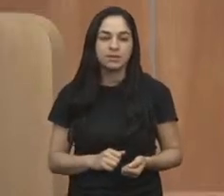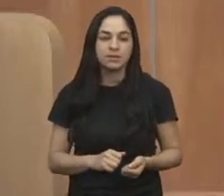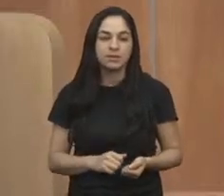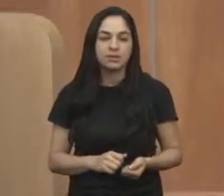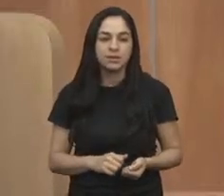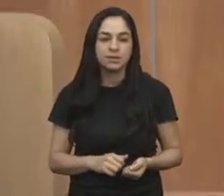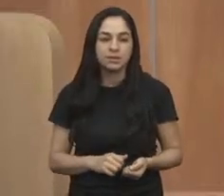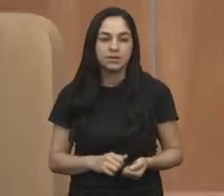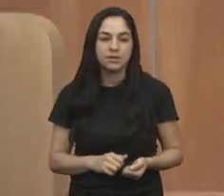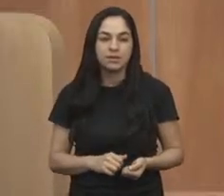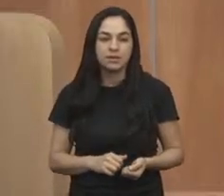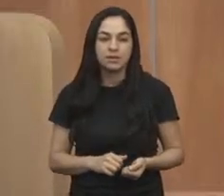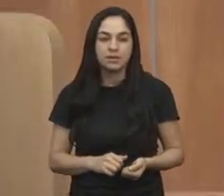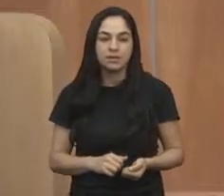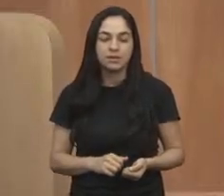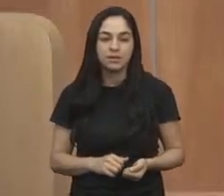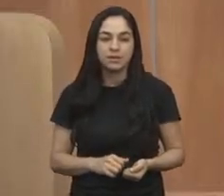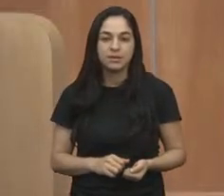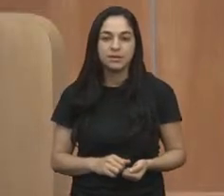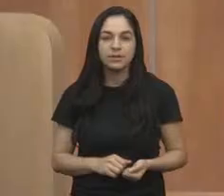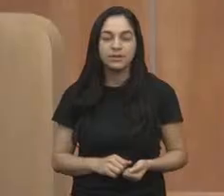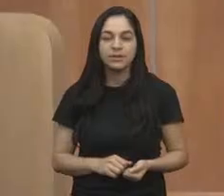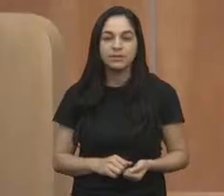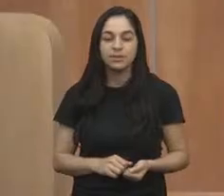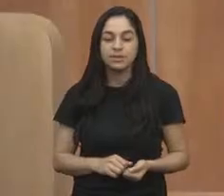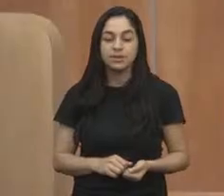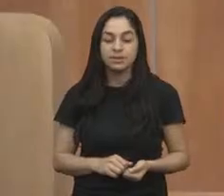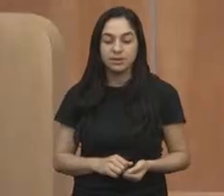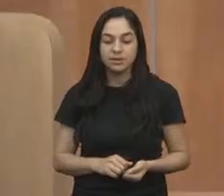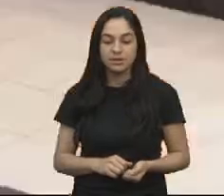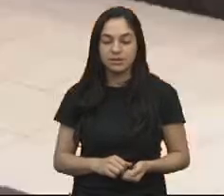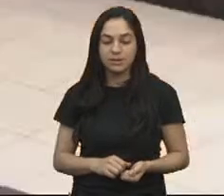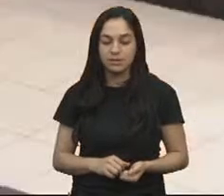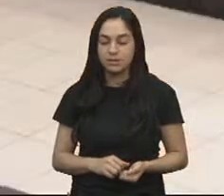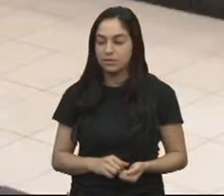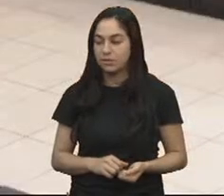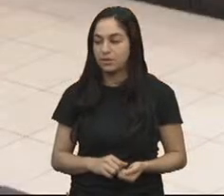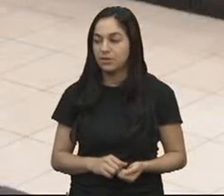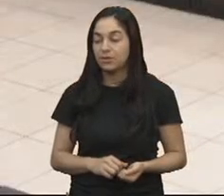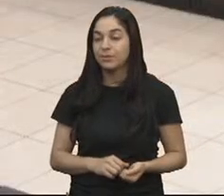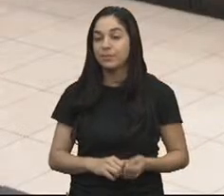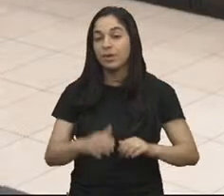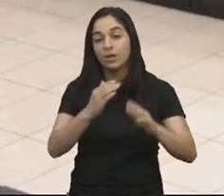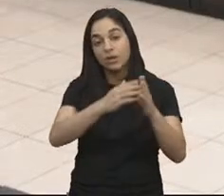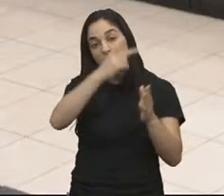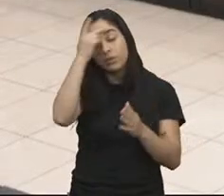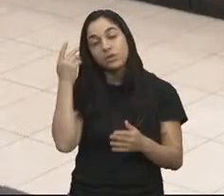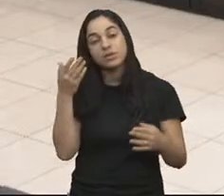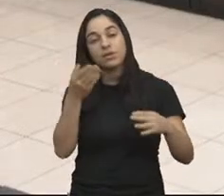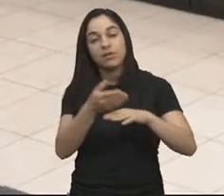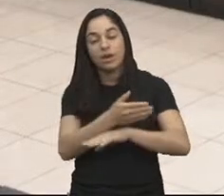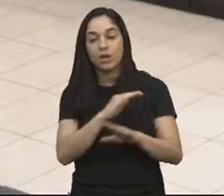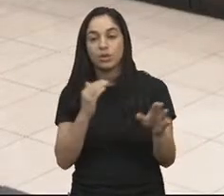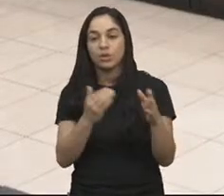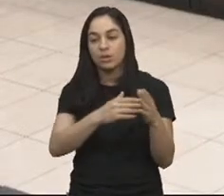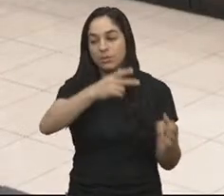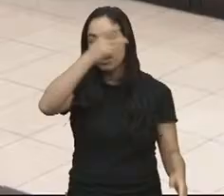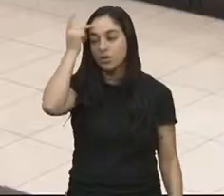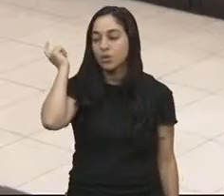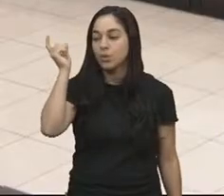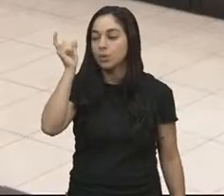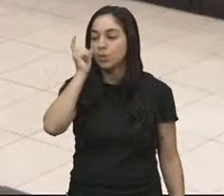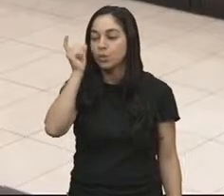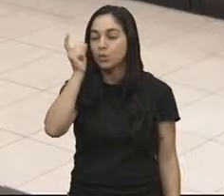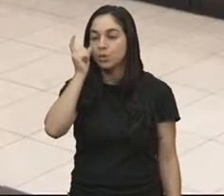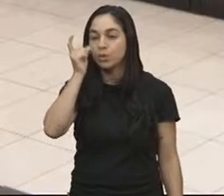todos que estão aqui, as autoridades, aos vereadores, aos presentes e as pessoas que estão assistindo